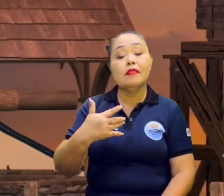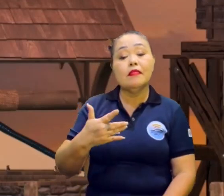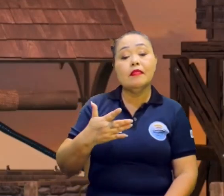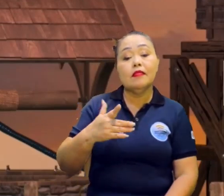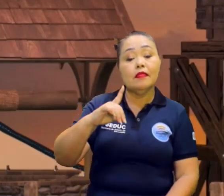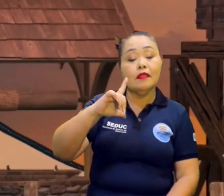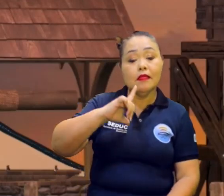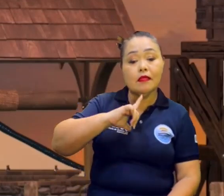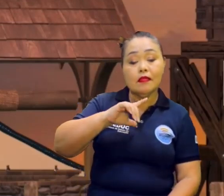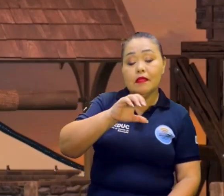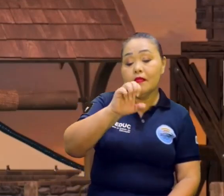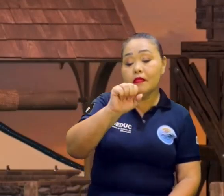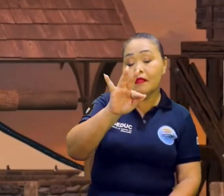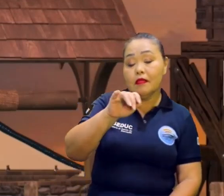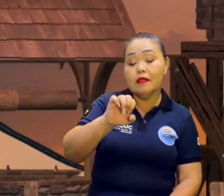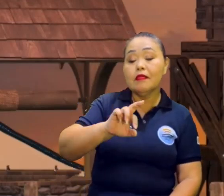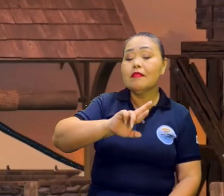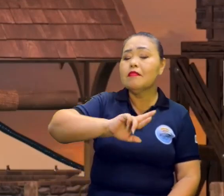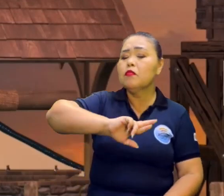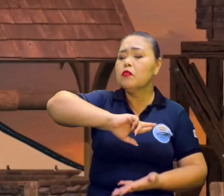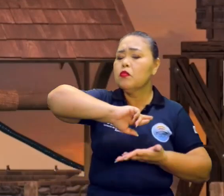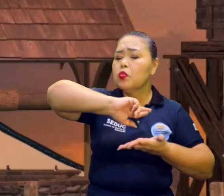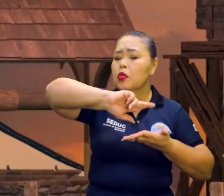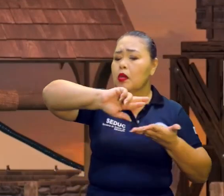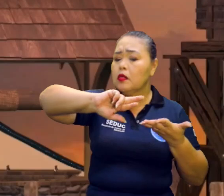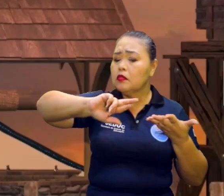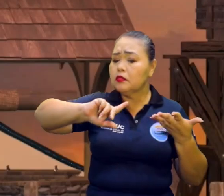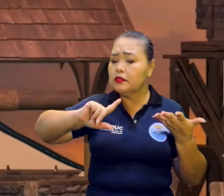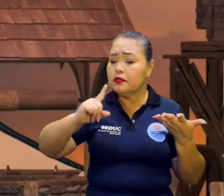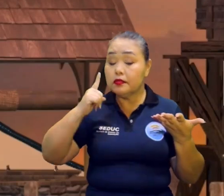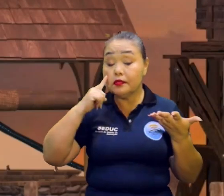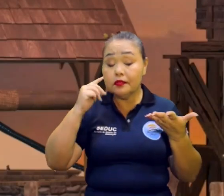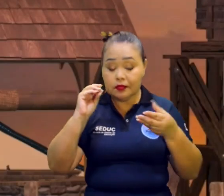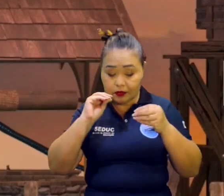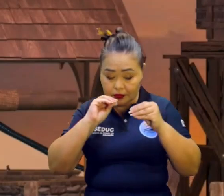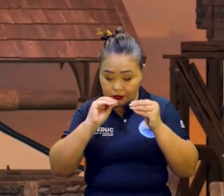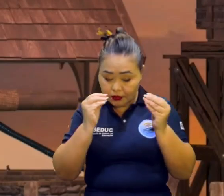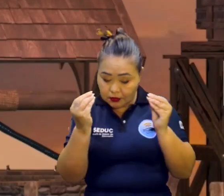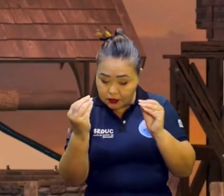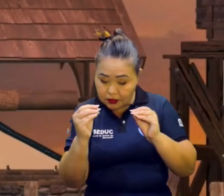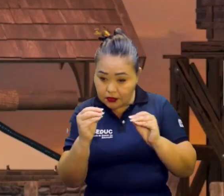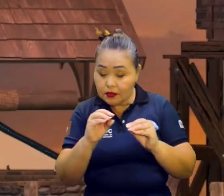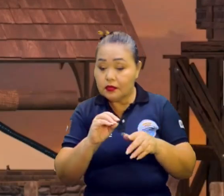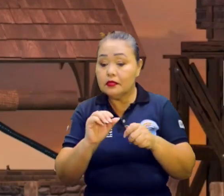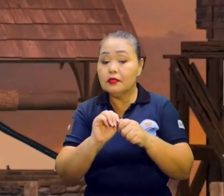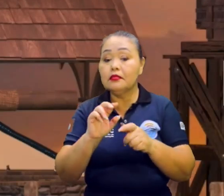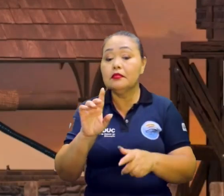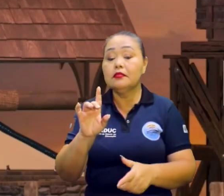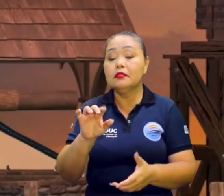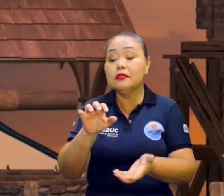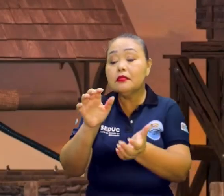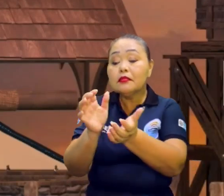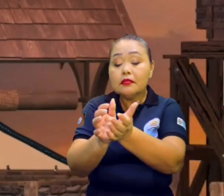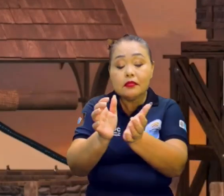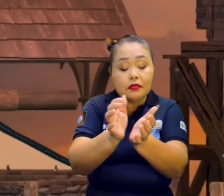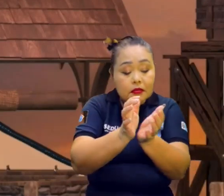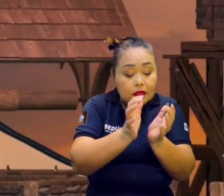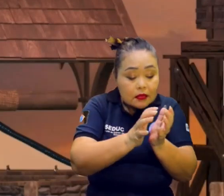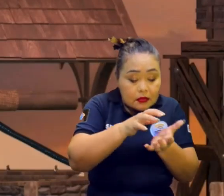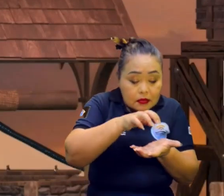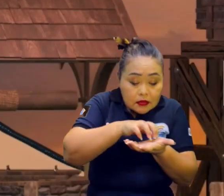uma diversidade, uma variedade muito grande de espécies, né? Cada uma delas tem uma